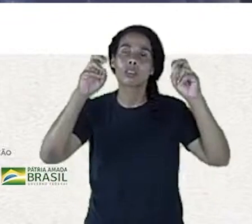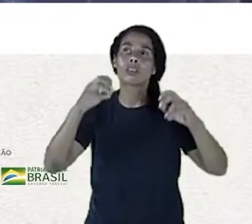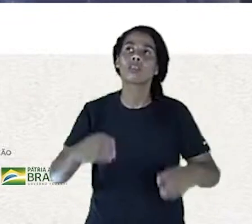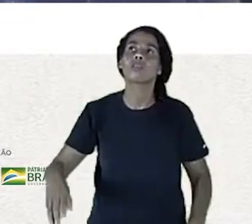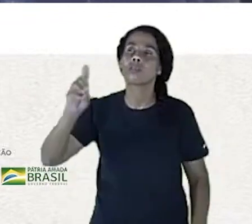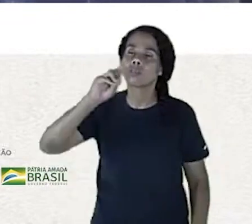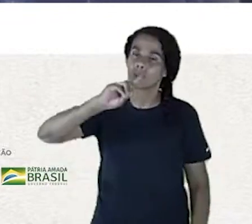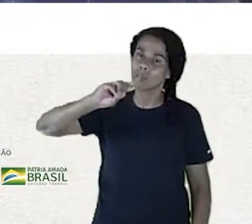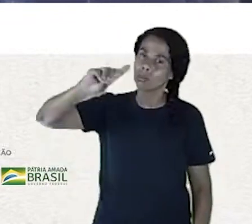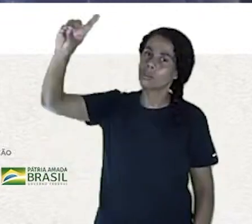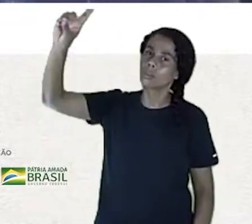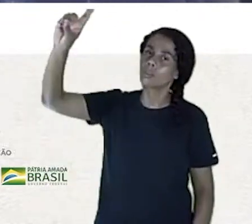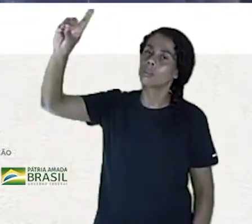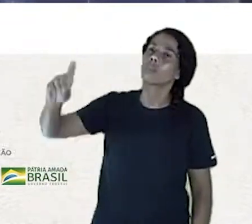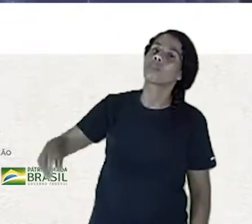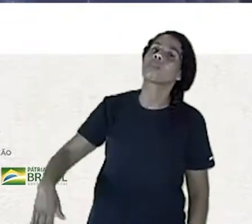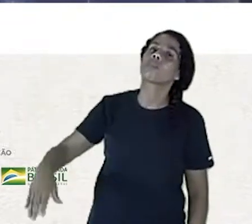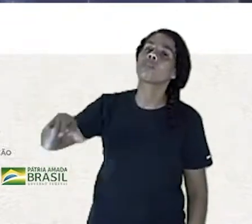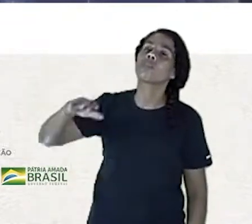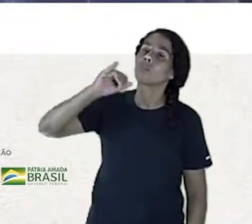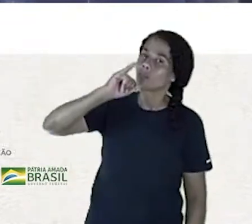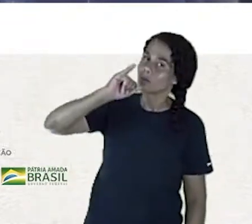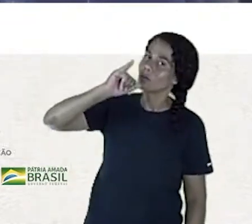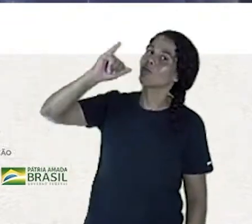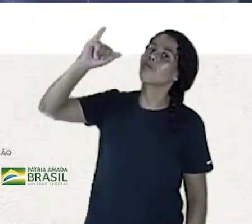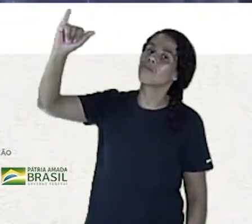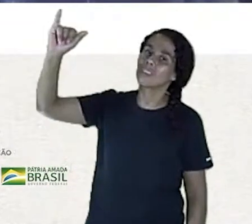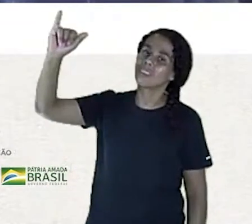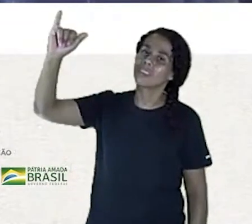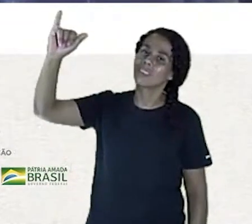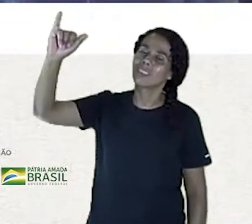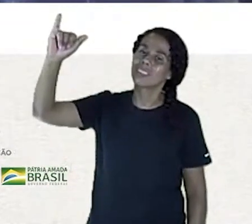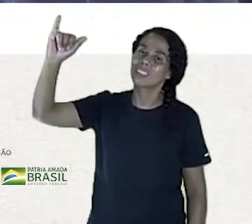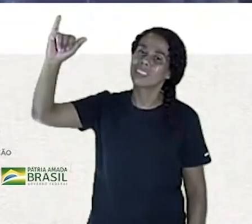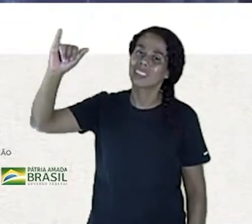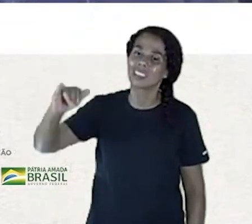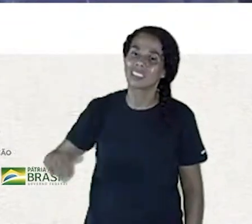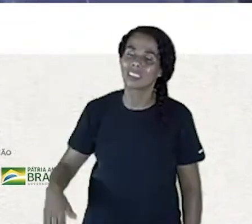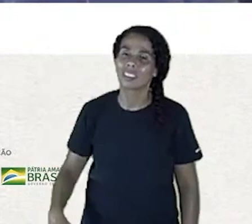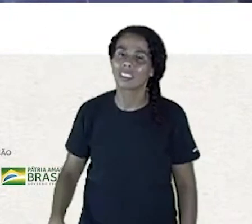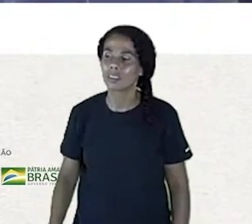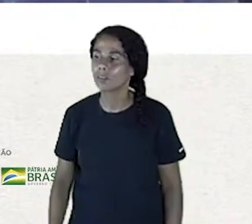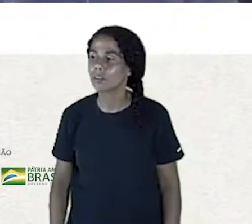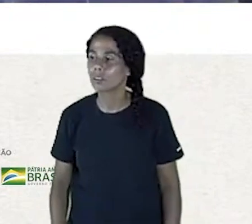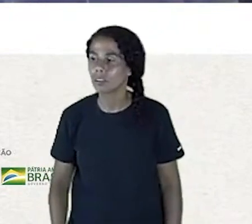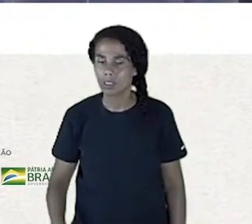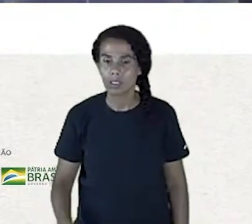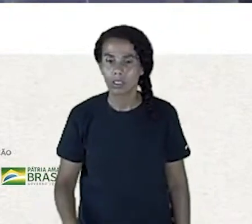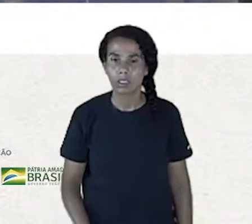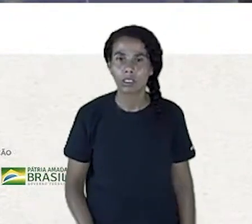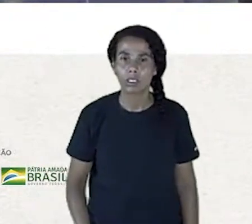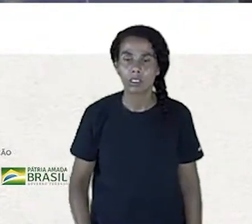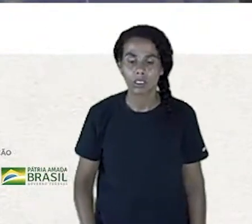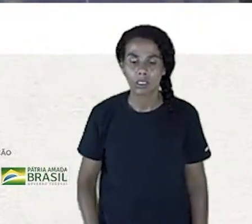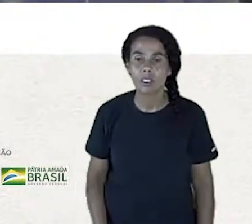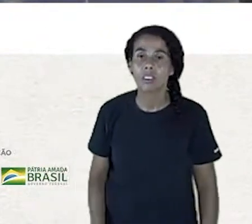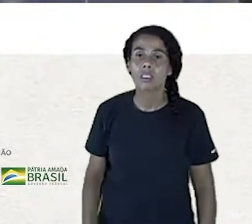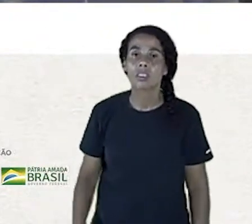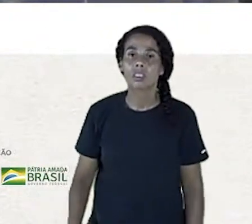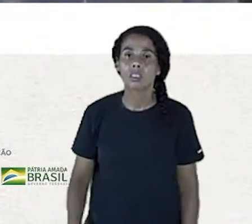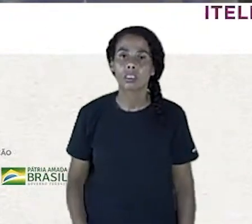finalidade? Existirmos, a que será que se destina? Viva Torquato! Não pergunta Caetano,